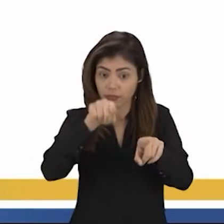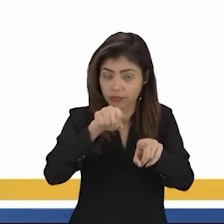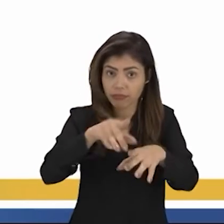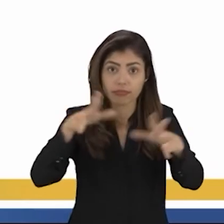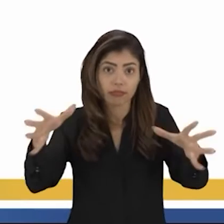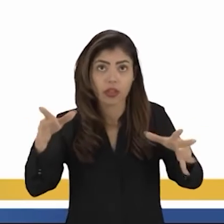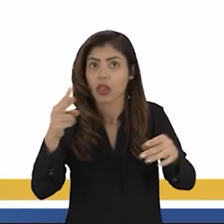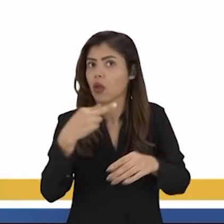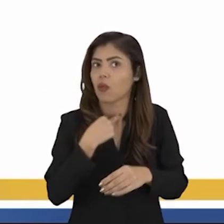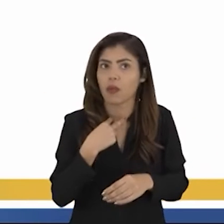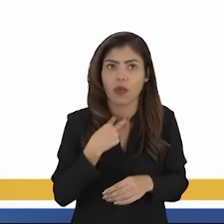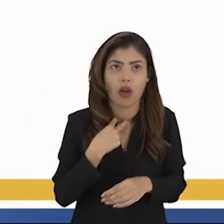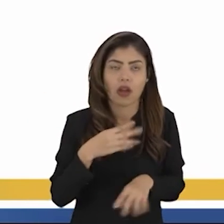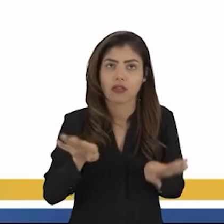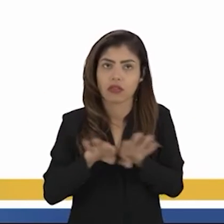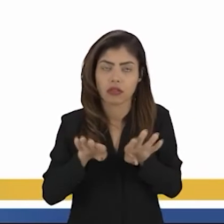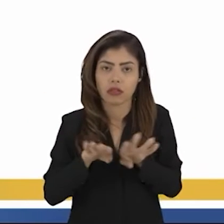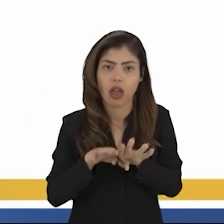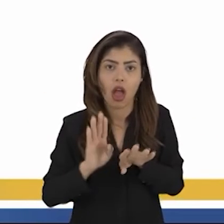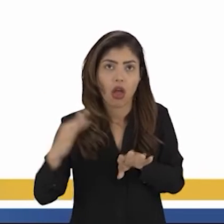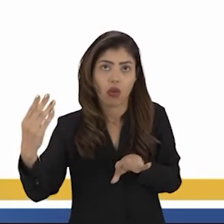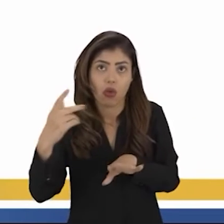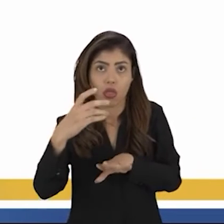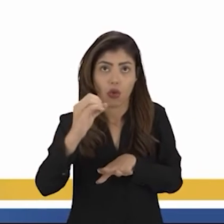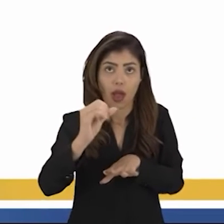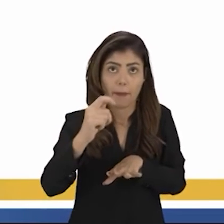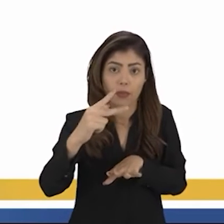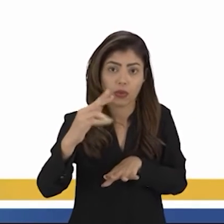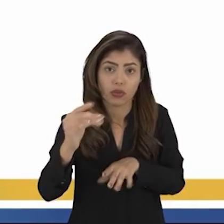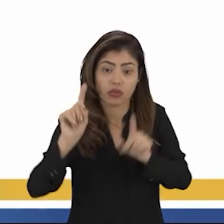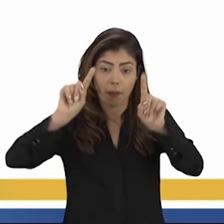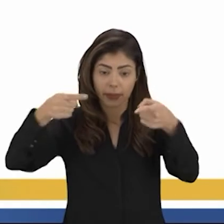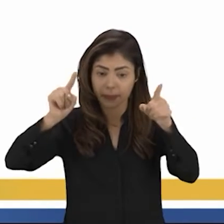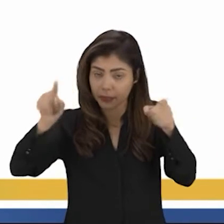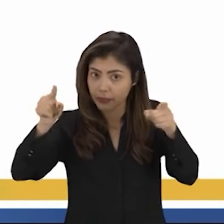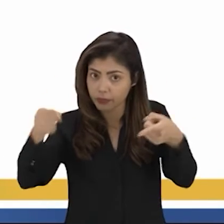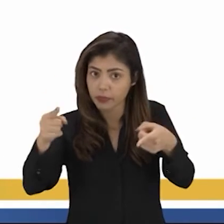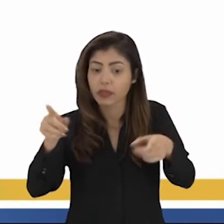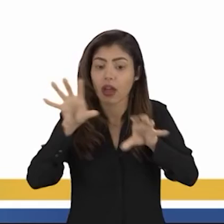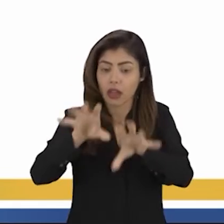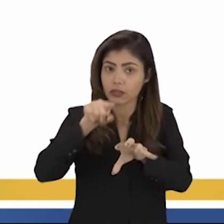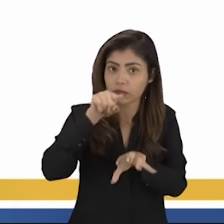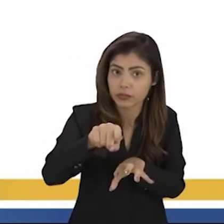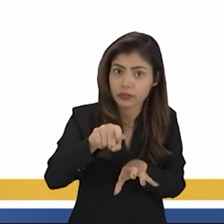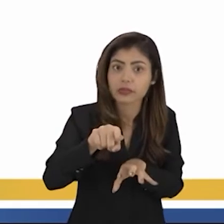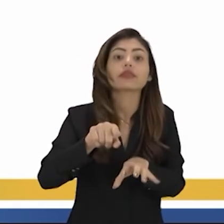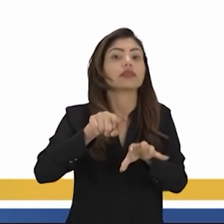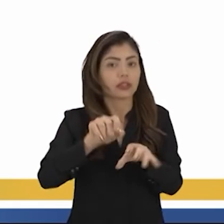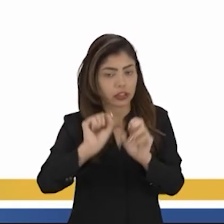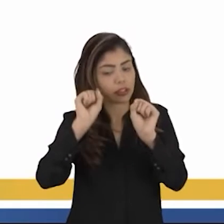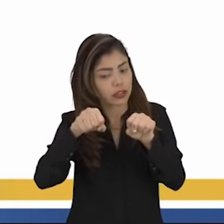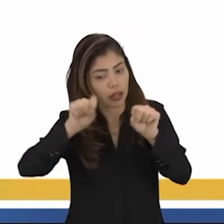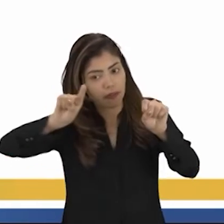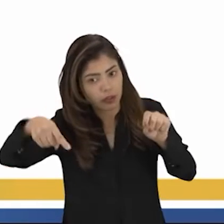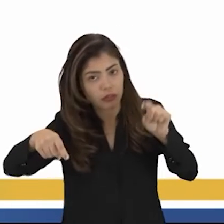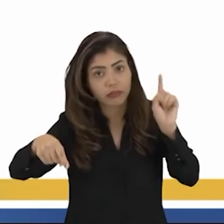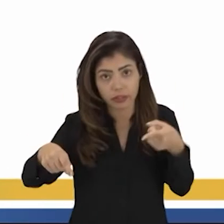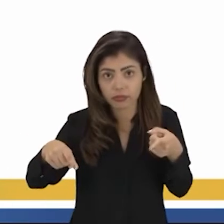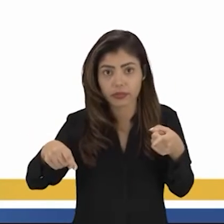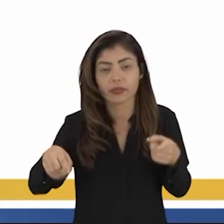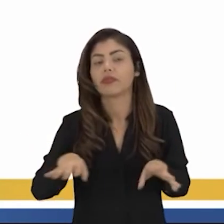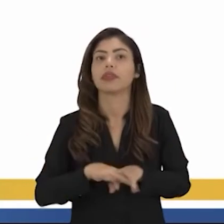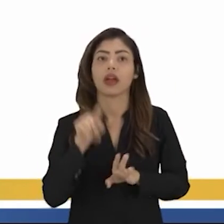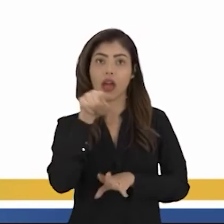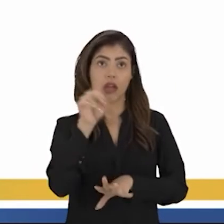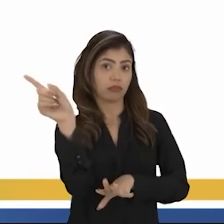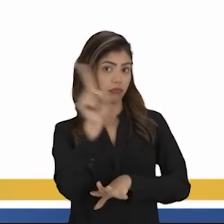refere. Na verdade, nós colocamos que quando o aposto vem na oração intercalada, e geralmente é assim que acontece, ele é separado por vírgula, sim.